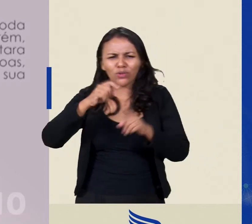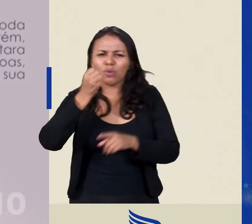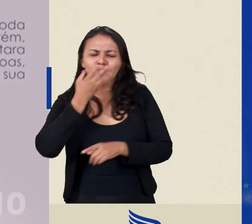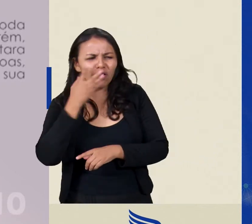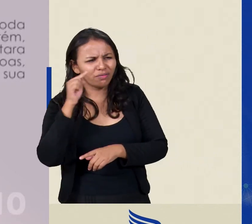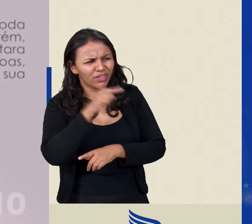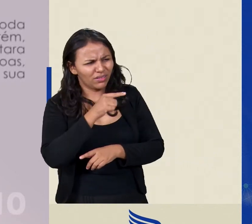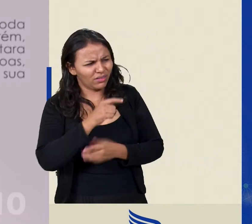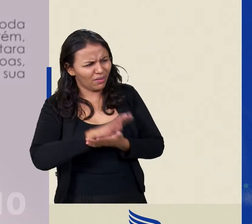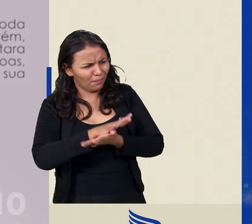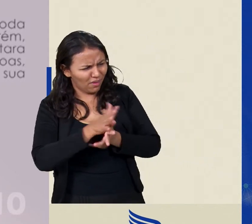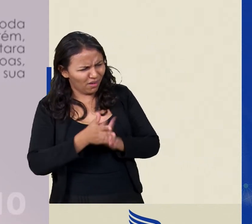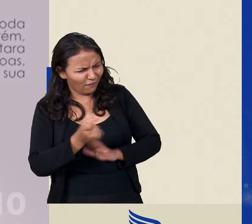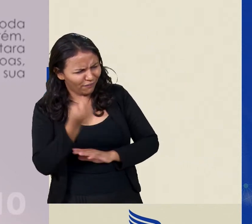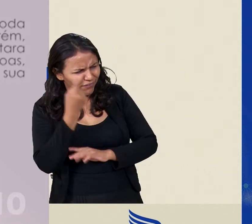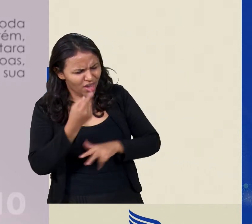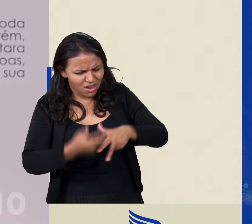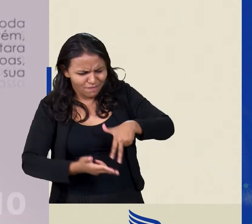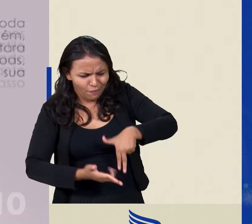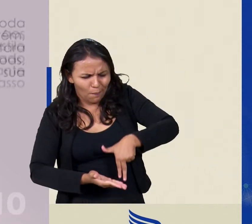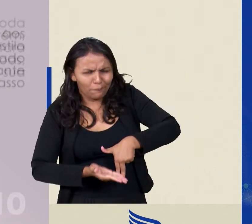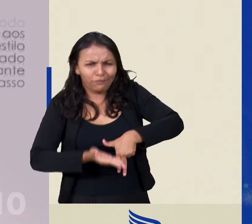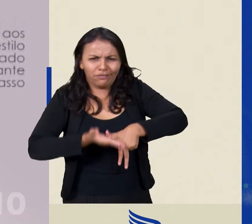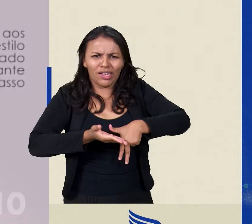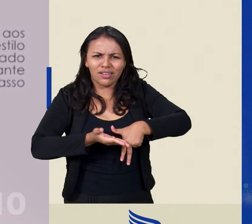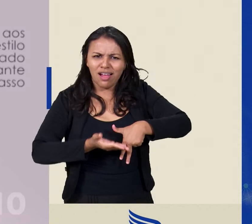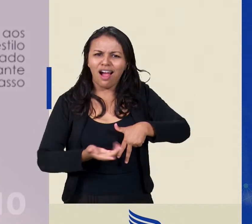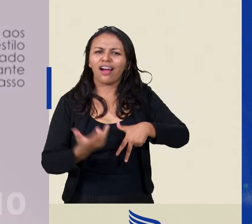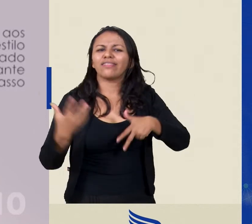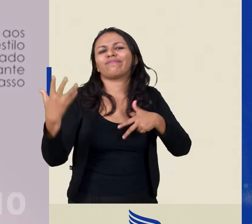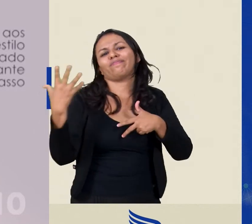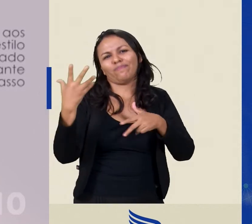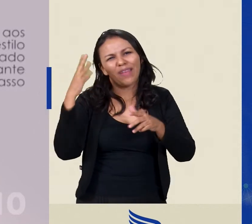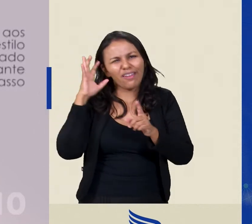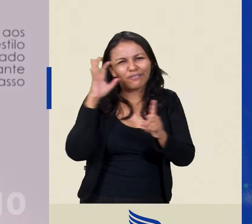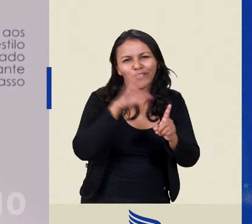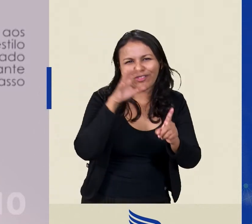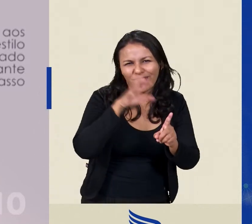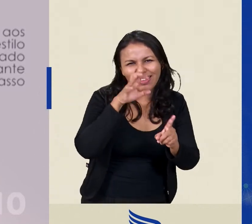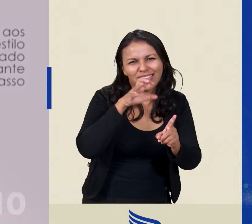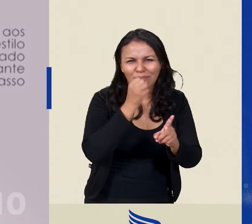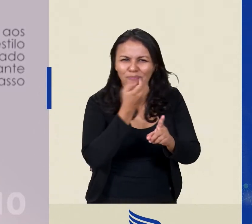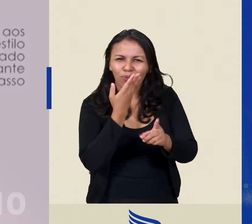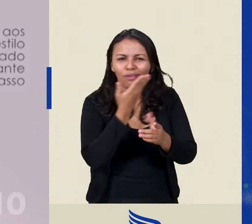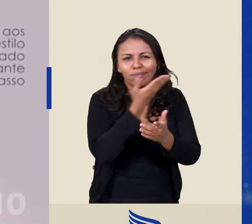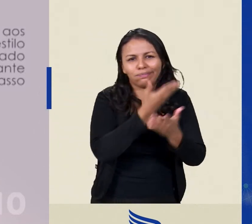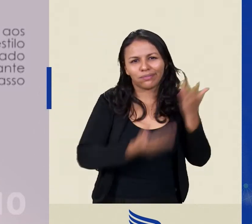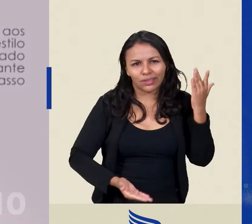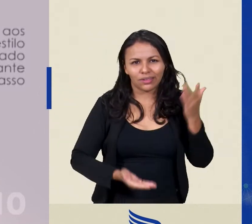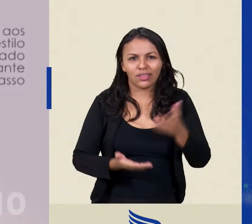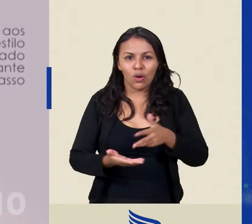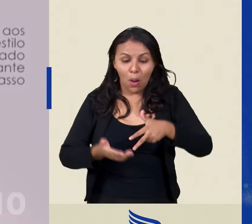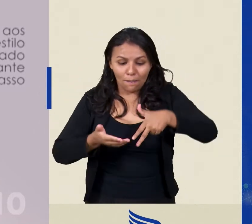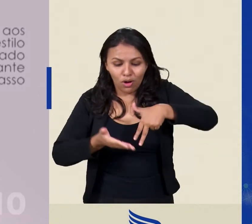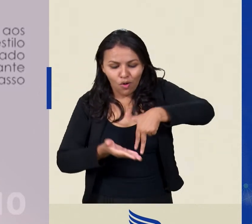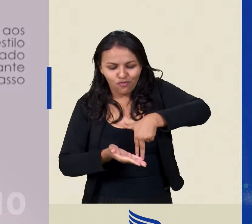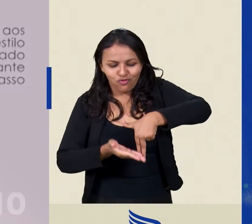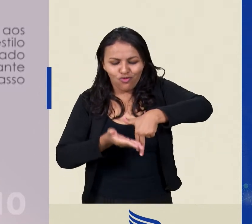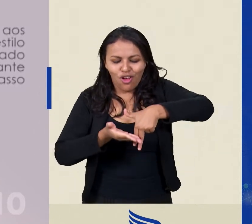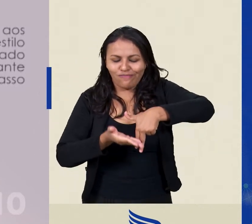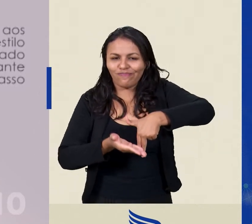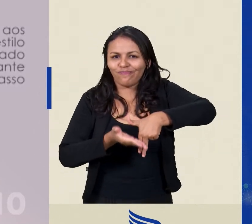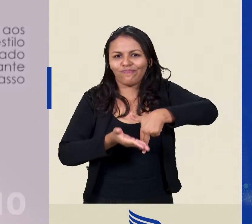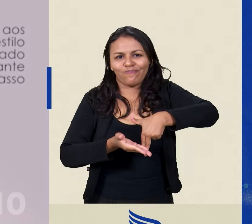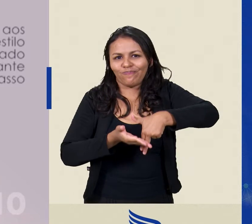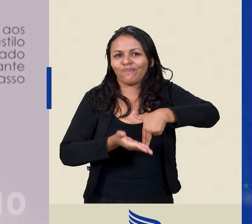boas, destruindo em grande medida sua própria influência. Esse não chega aos joelhos. Não preciso dizer que